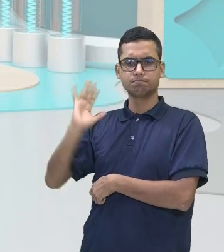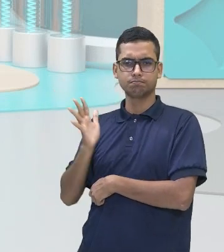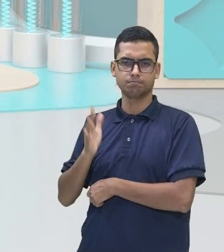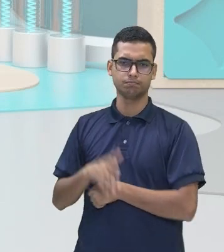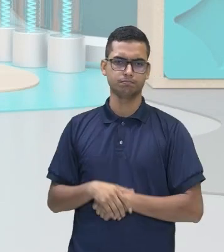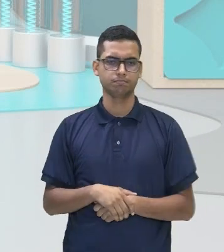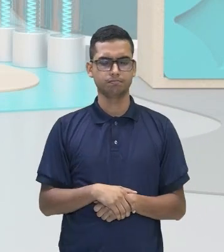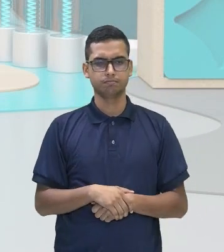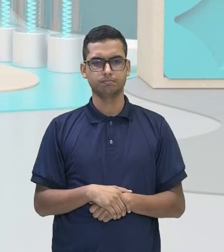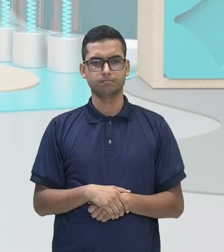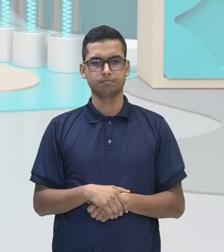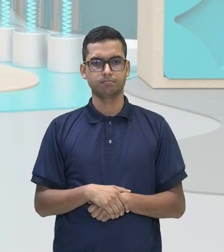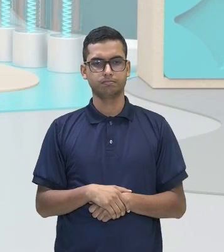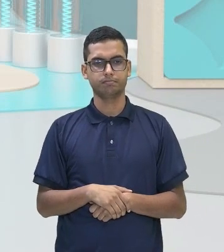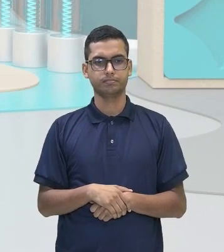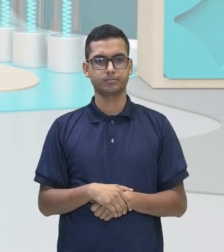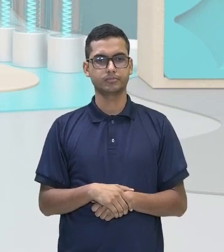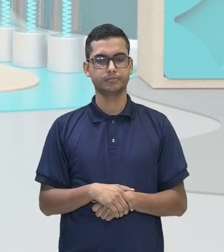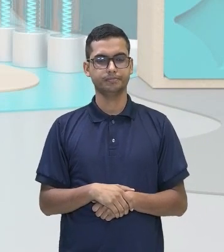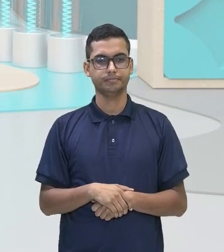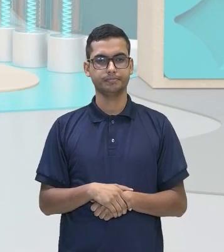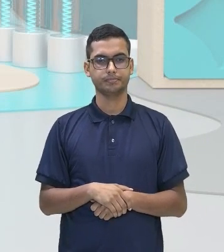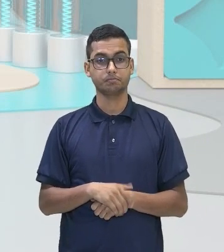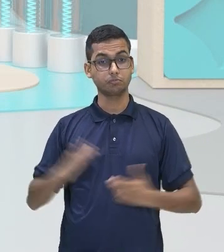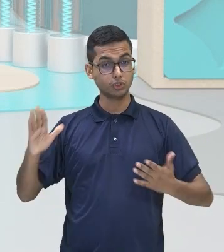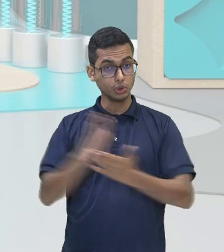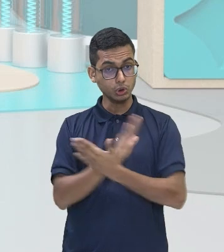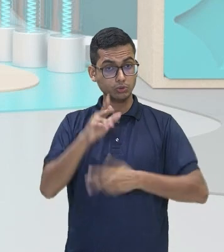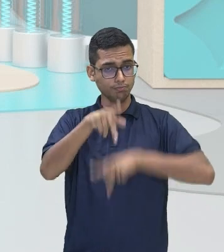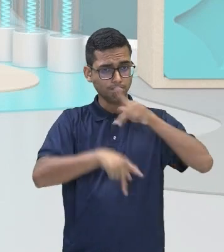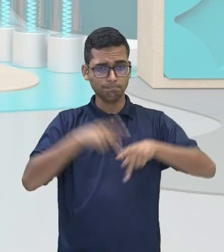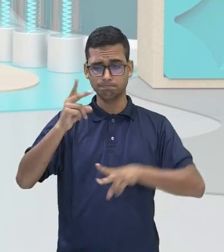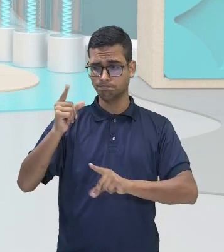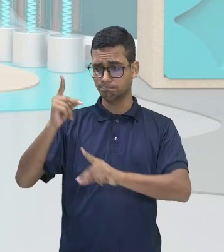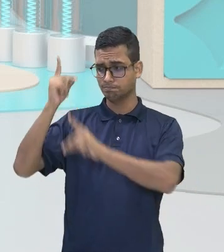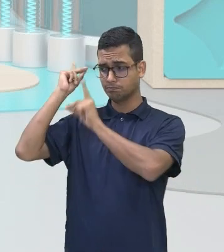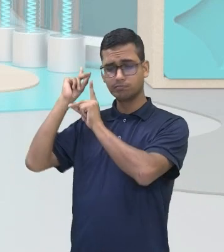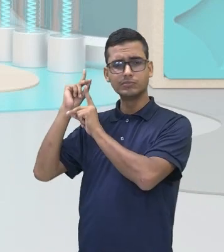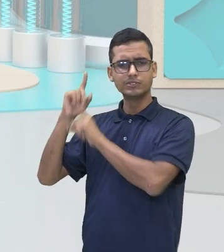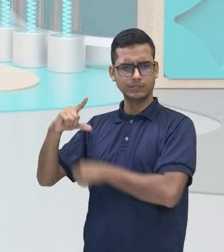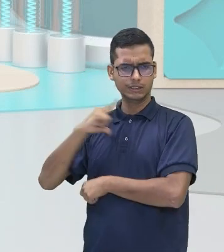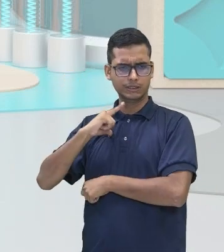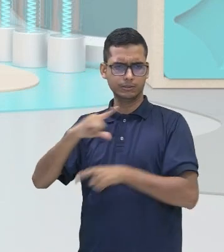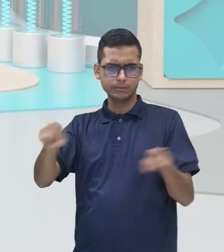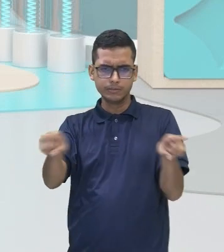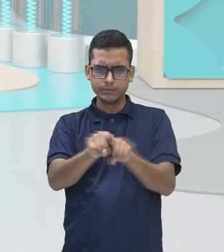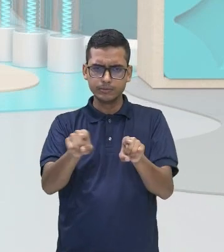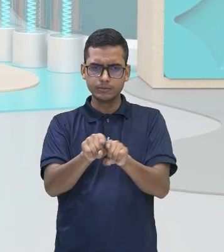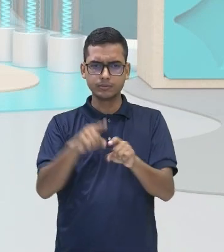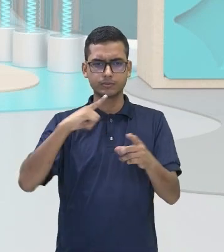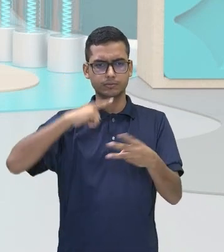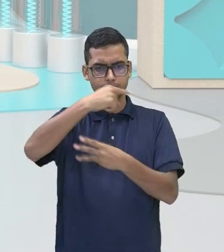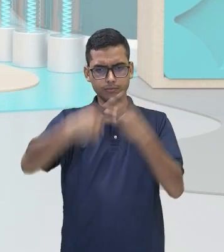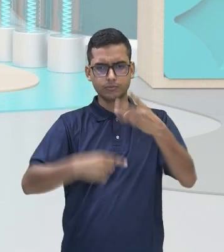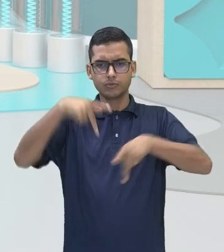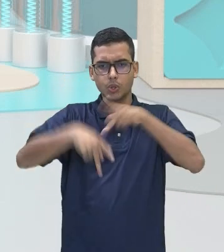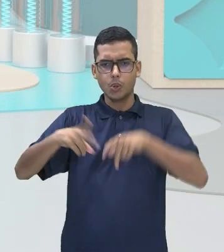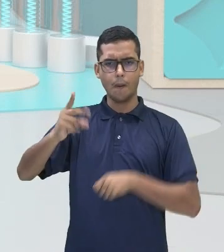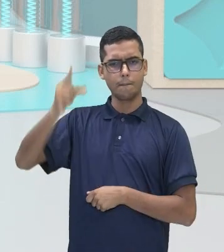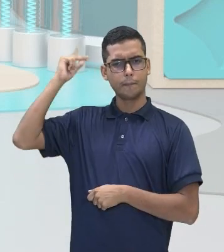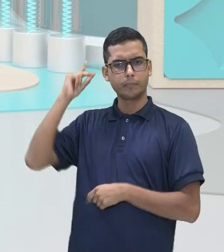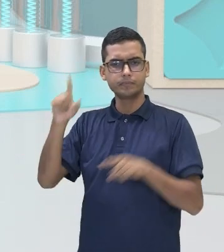à frente, na antiguidade, olha só, algumas civilizações antigas, e eu trouxe aqui, fiz uma relação de 3 para a gente fazer essa